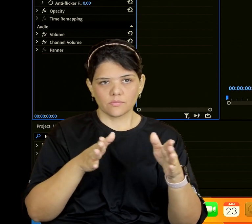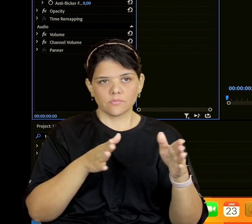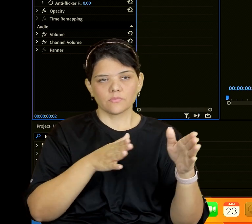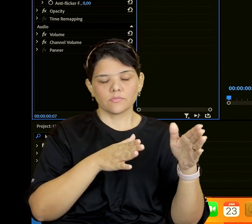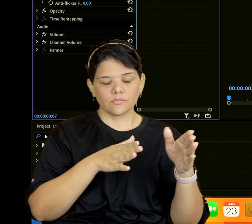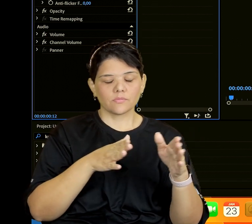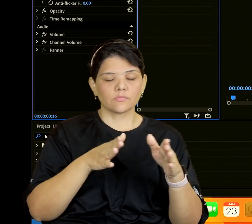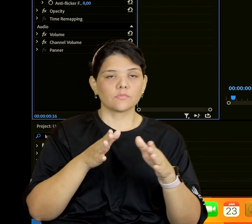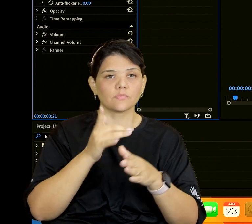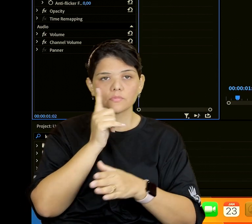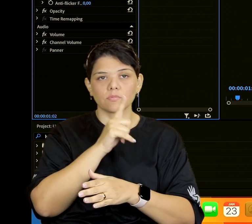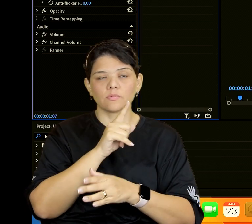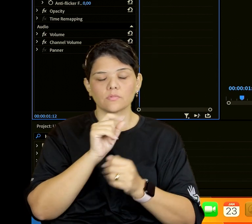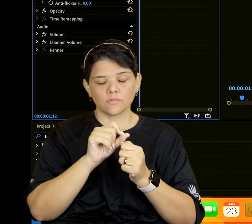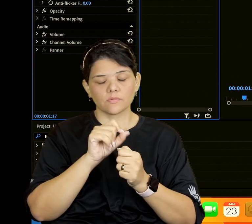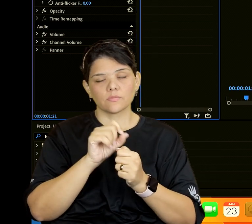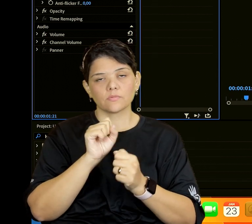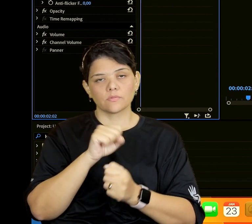Então,